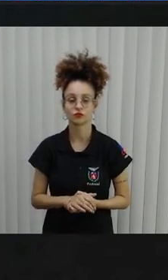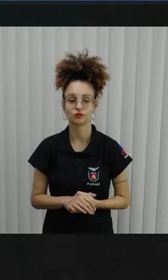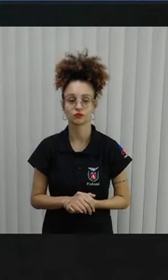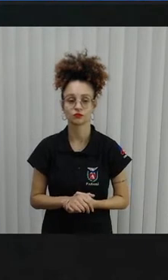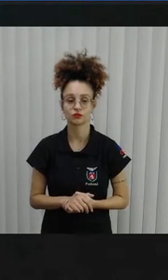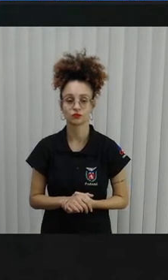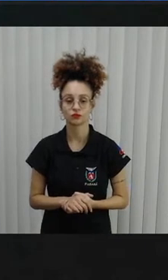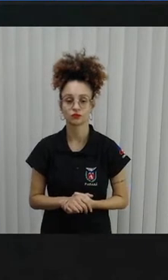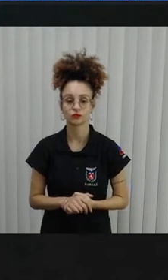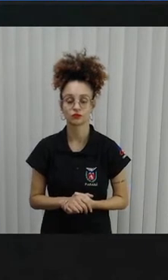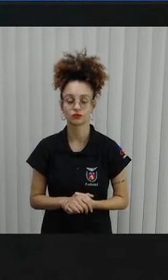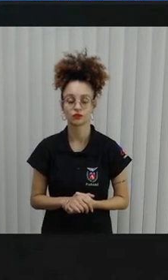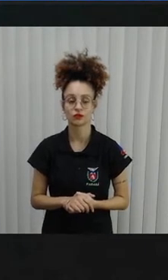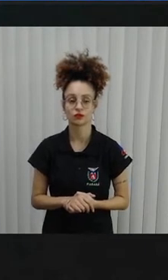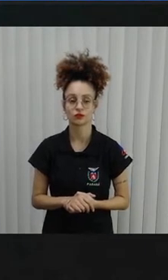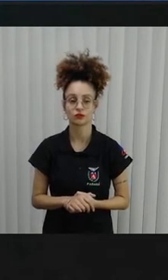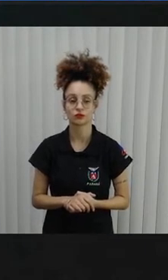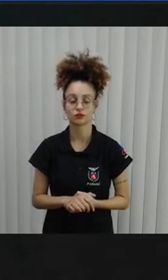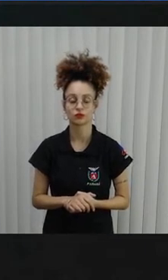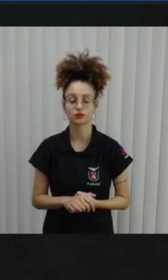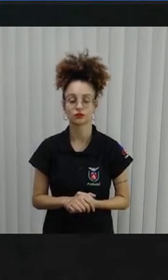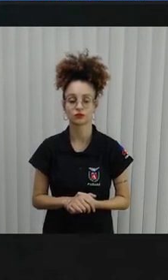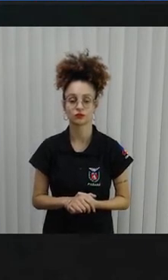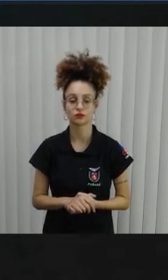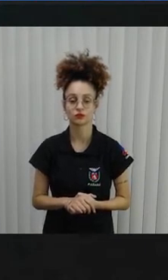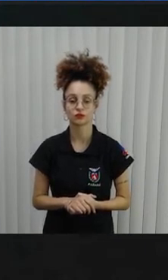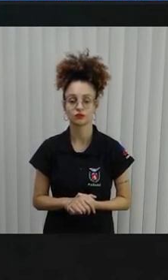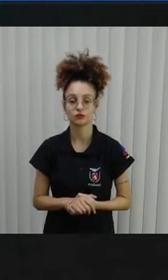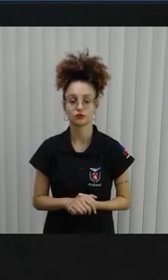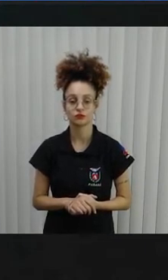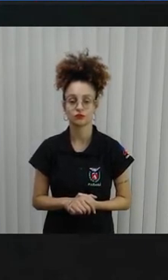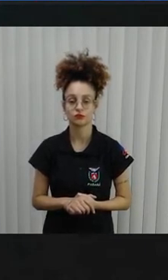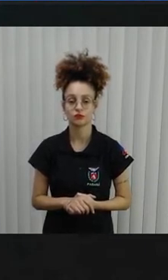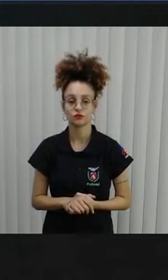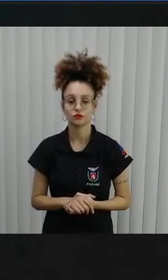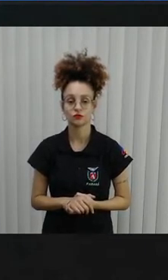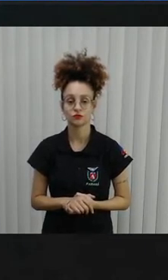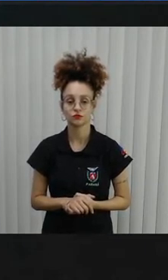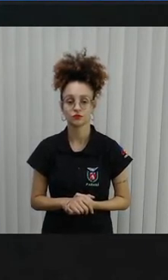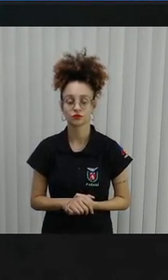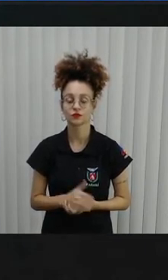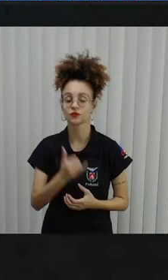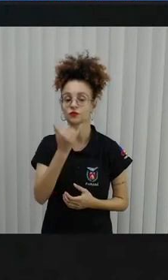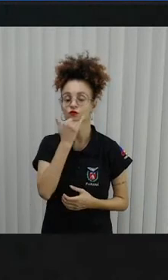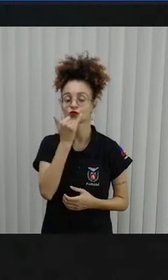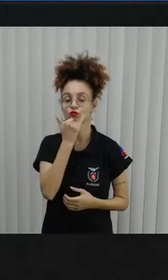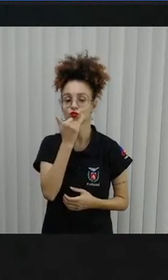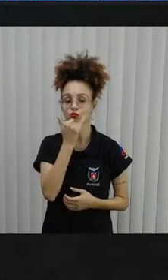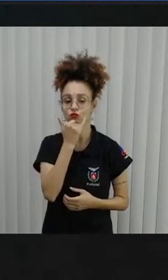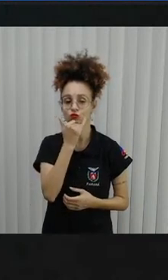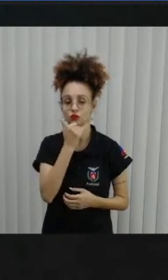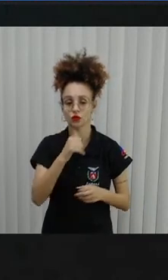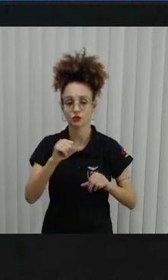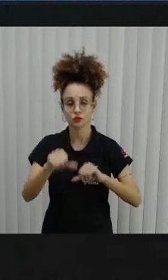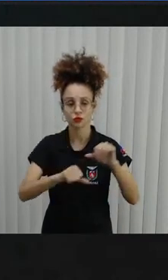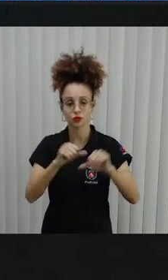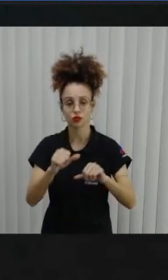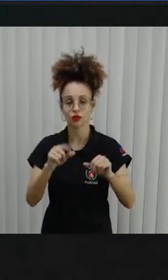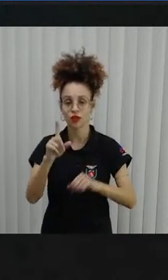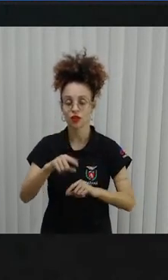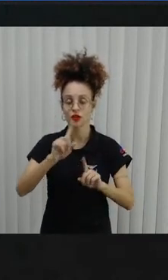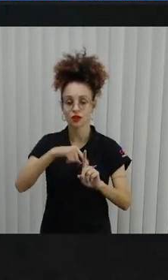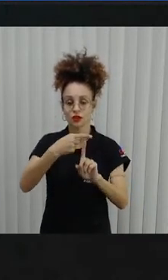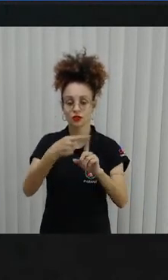variável. Mude gravidade para velocidade, beleza? Desculpa, mude não, gente. Peguei errado aqui o código. Esse aqui é o